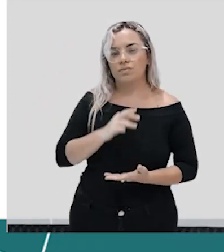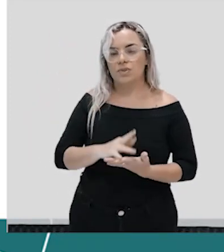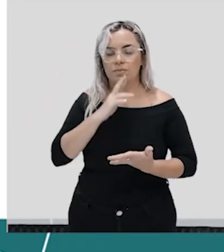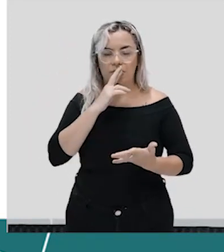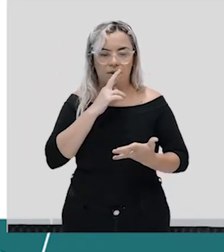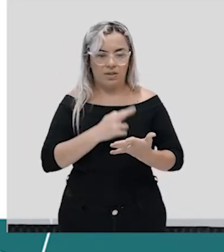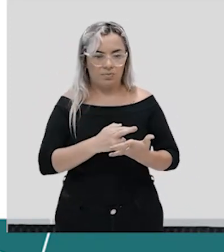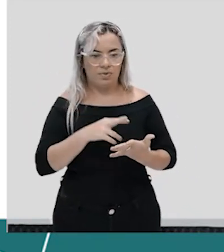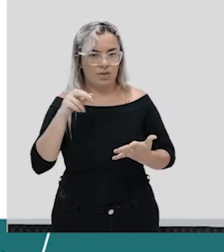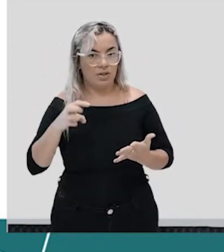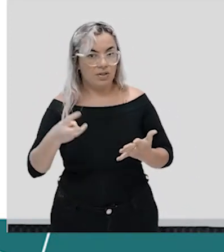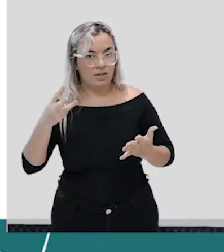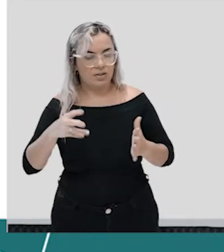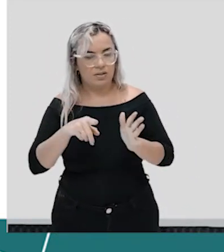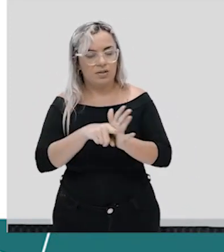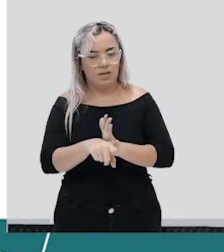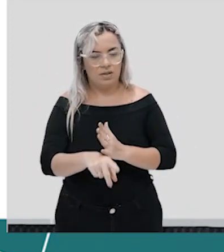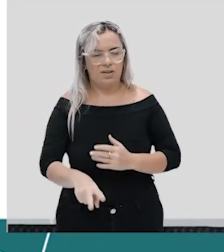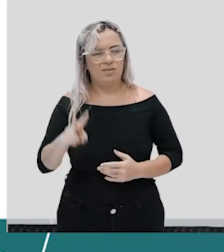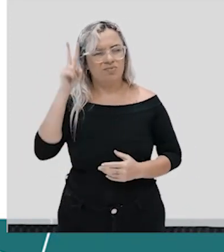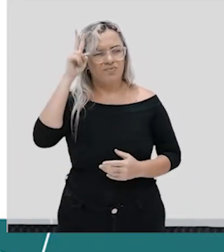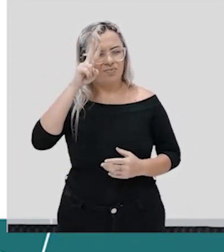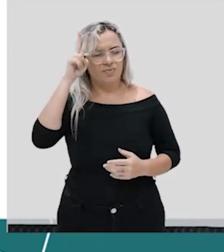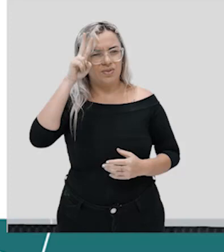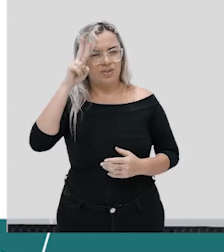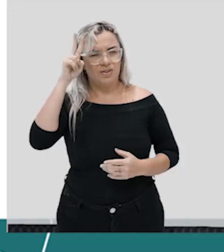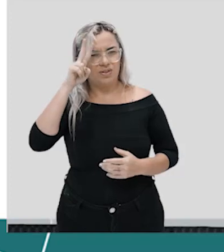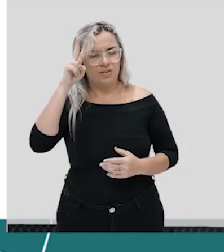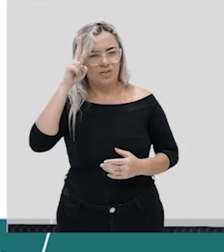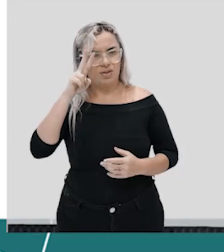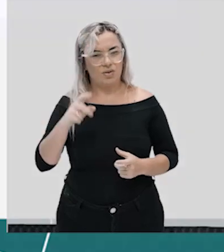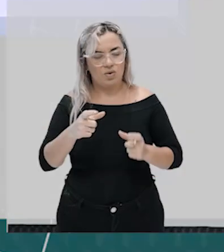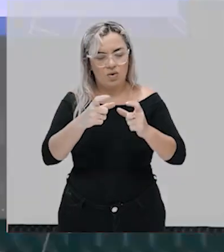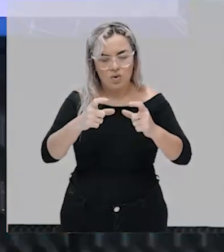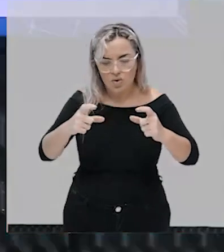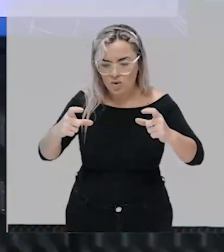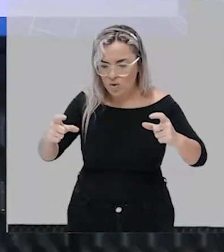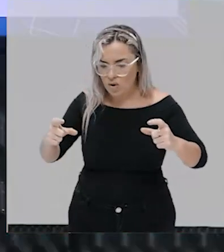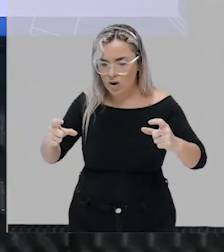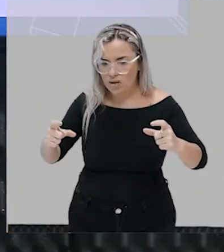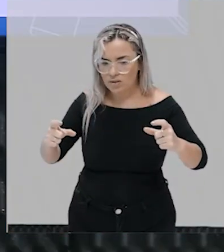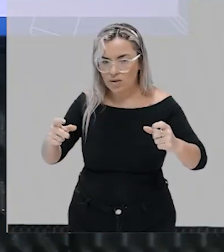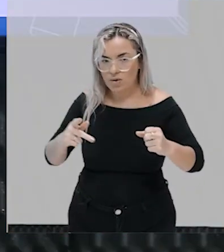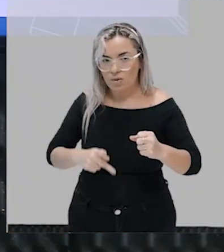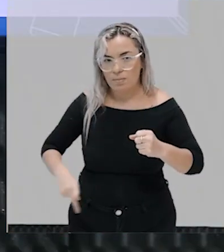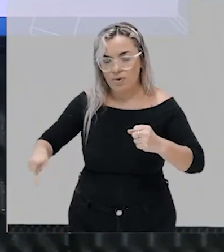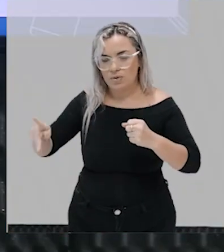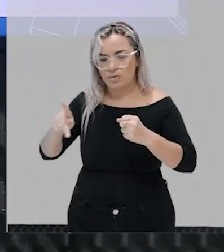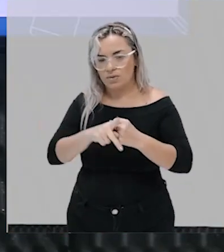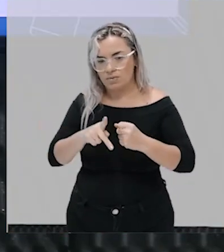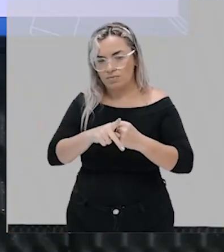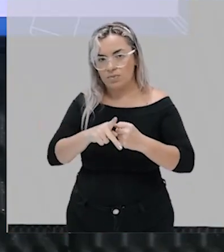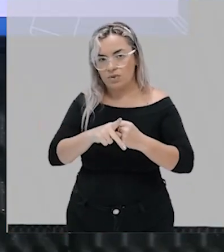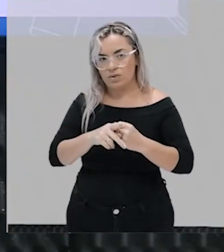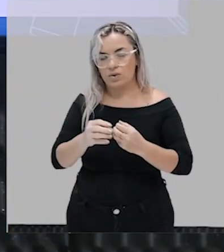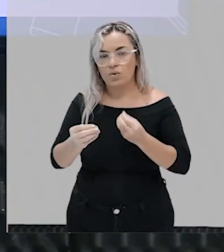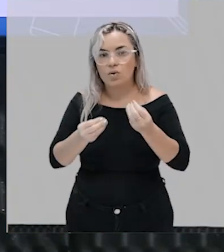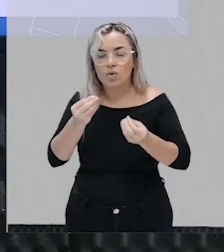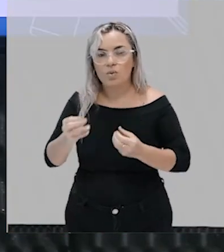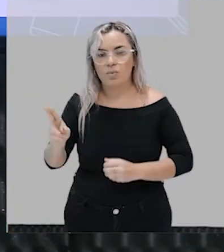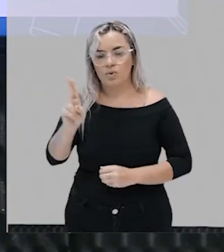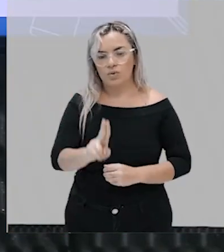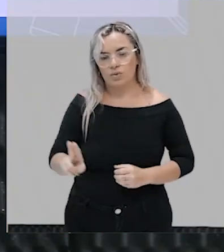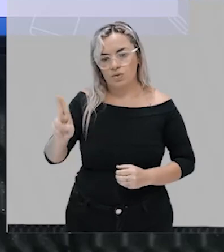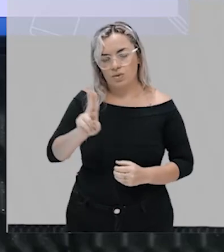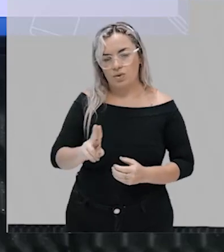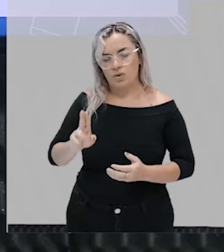essa questão, você tem que lembrar de colocação pronominal. Então, todos os verbos aqui, ó, o pronome oblíquo fica depois,